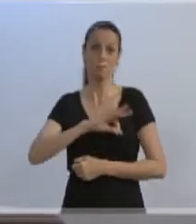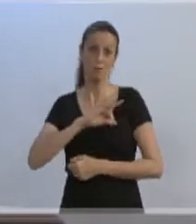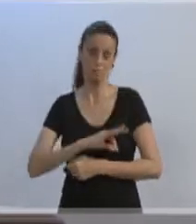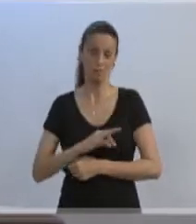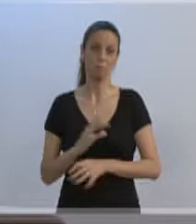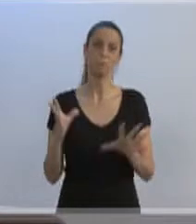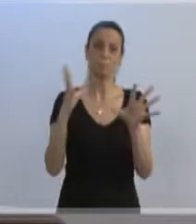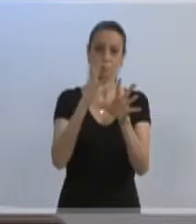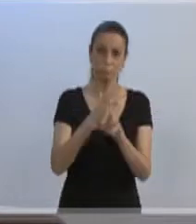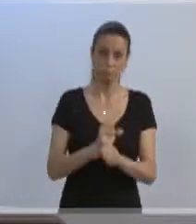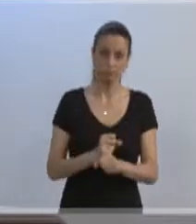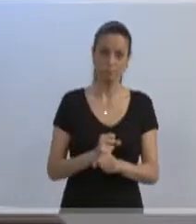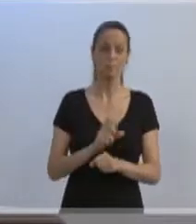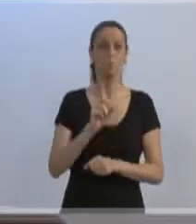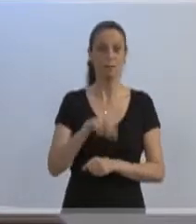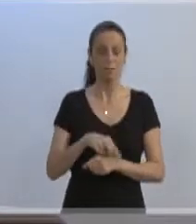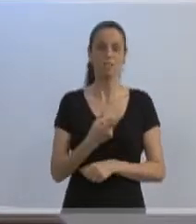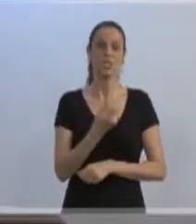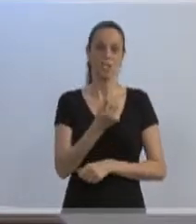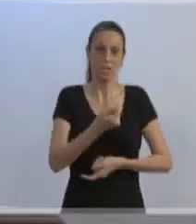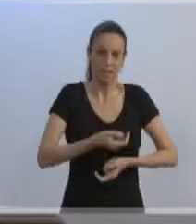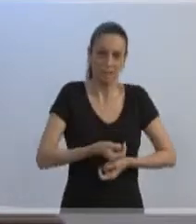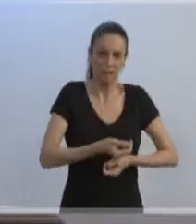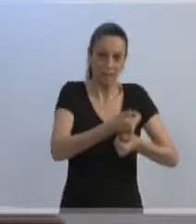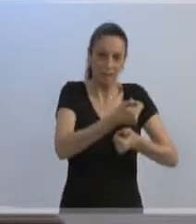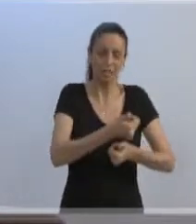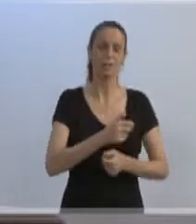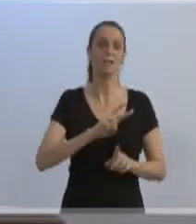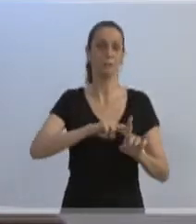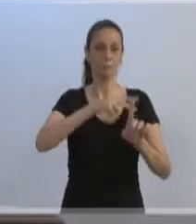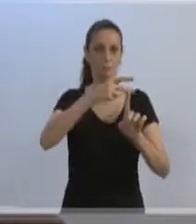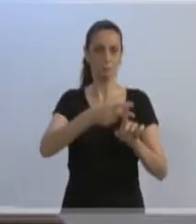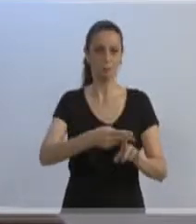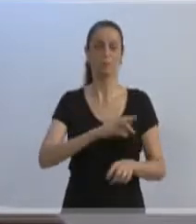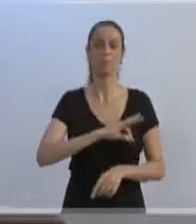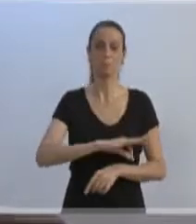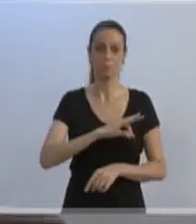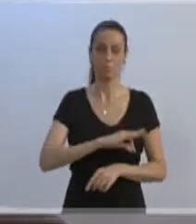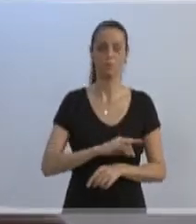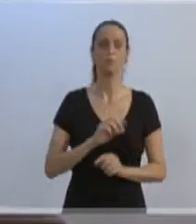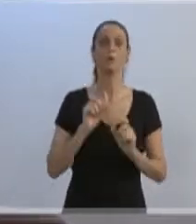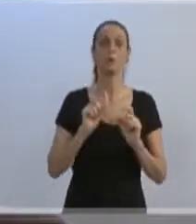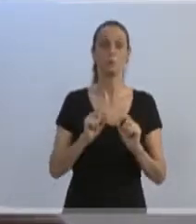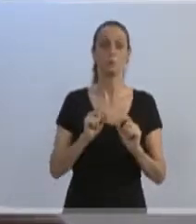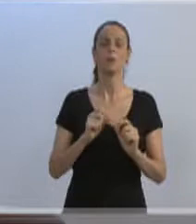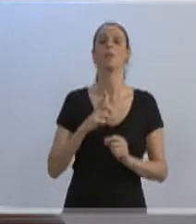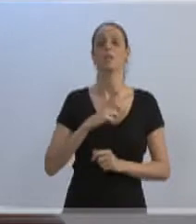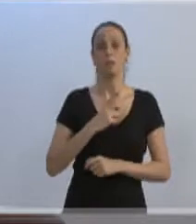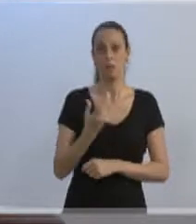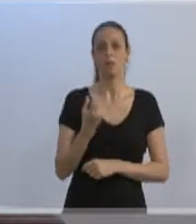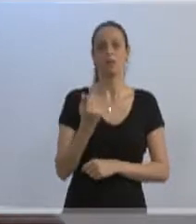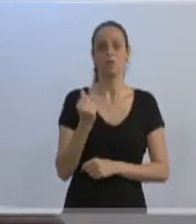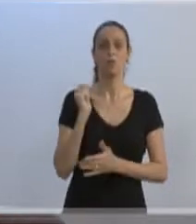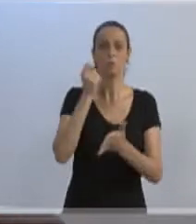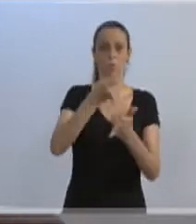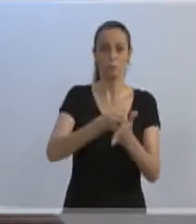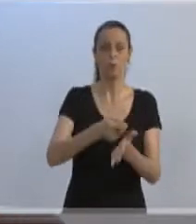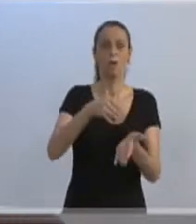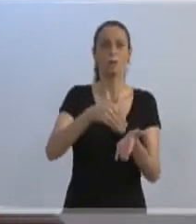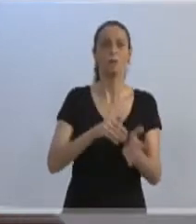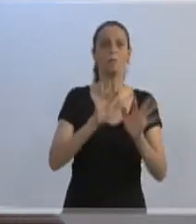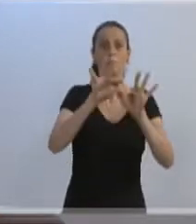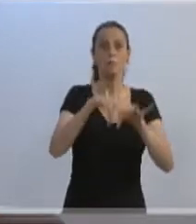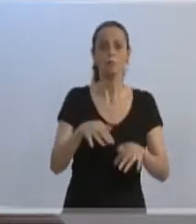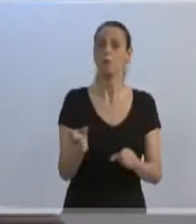e se essas gratificações terão o seu valor pago até o final de